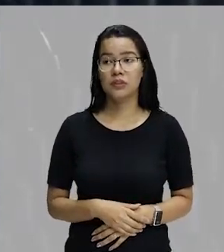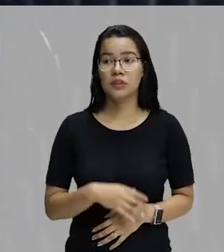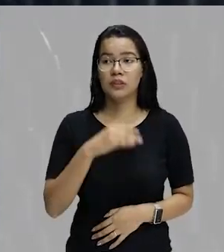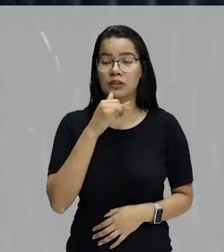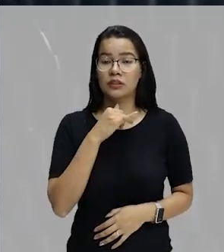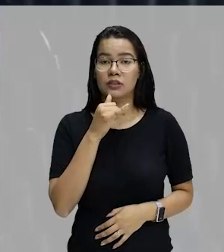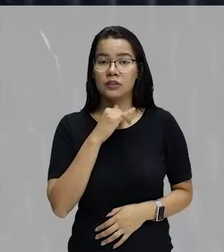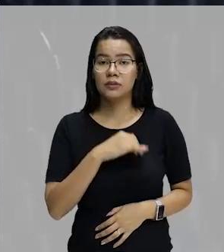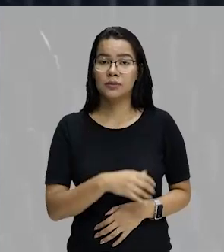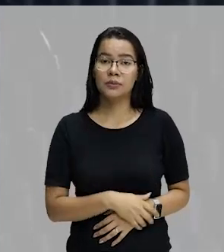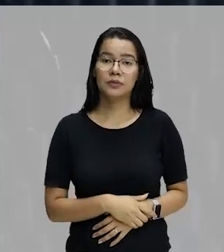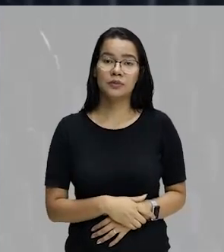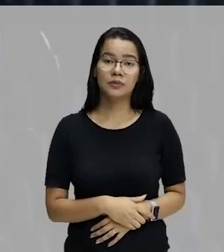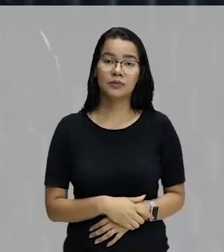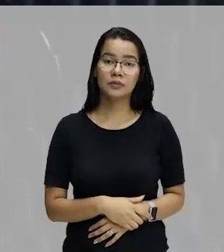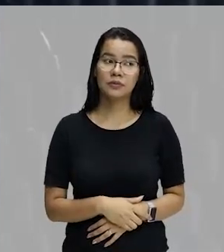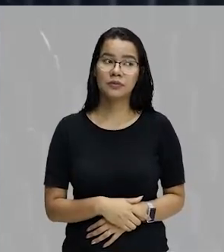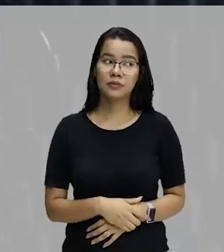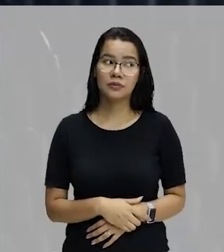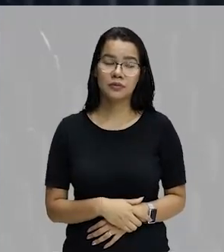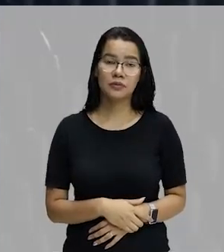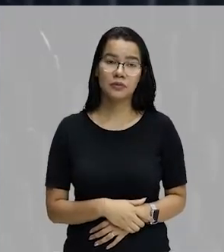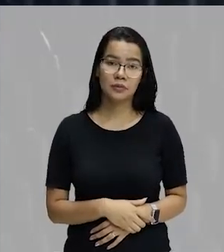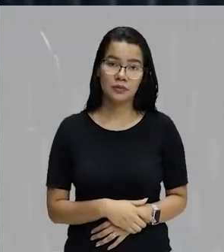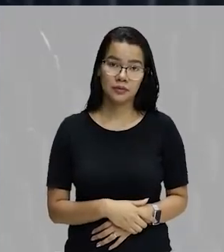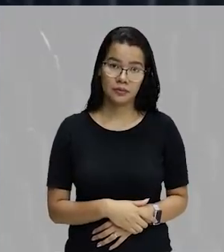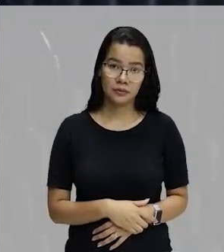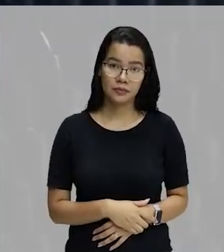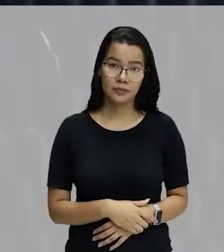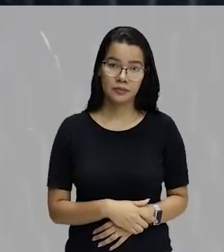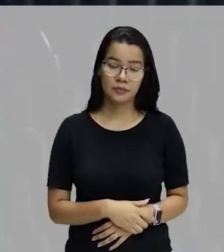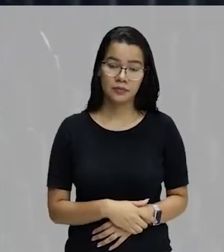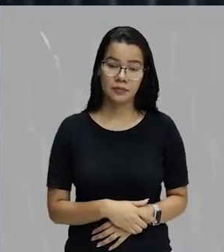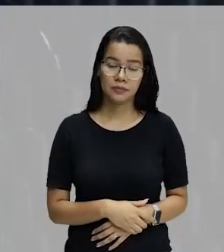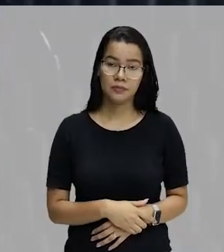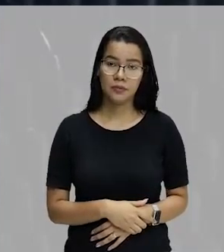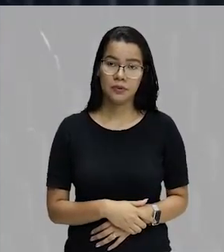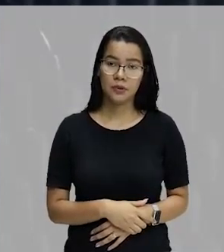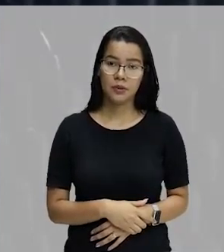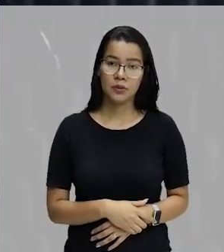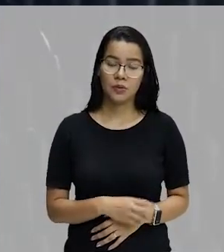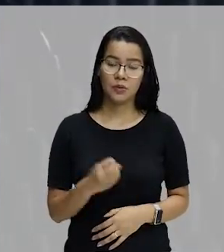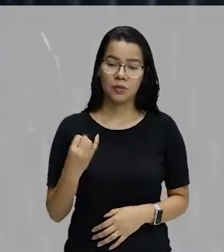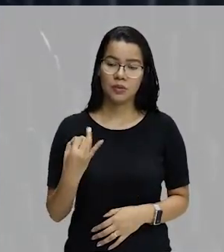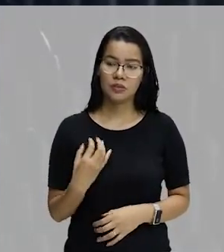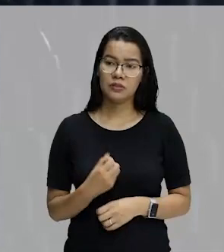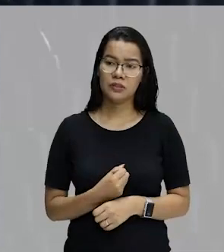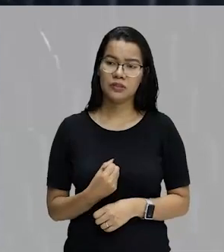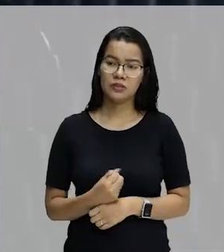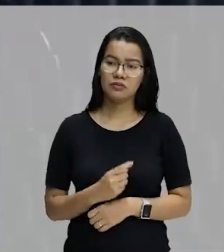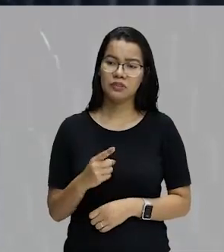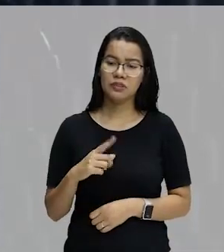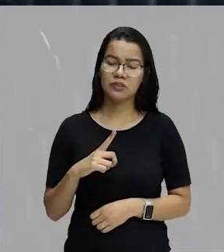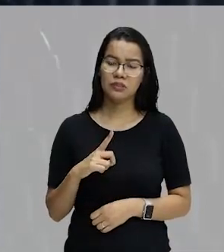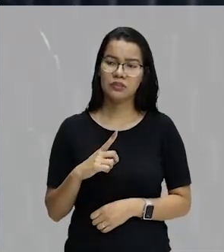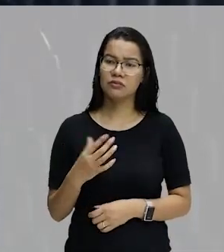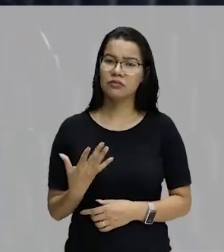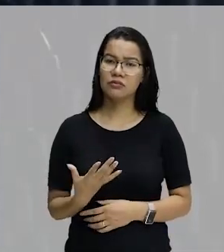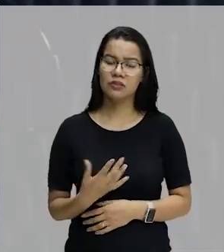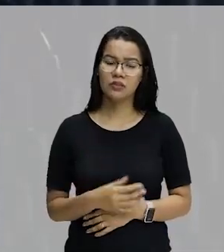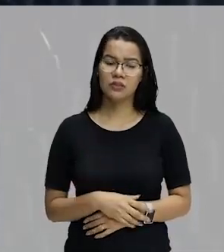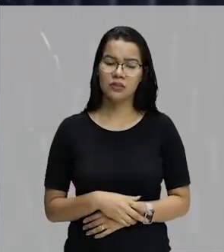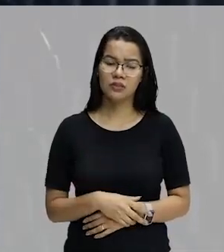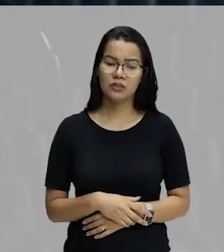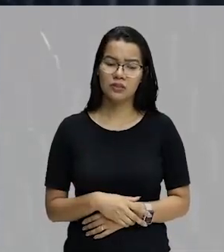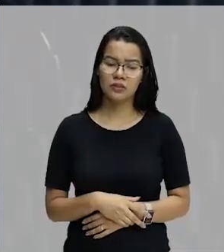Exemplo, how old are you? Qual a sua idade? Tá? O quão velho é você? Como se eu estivesse fazendo essa expressão.